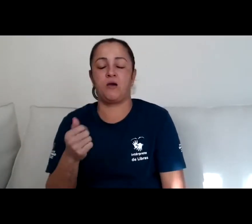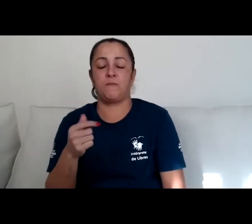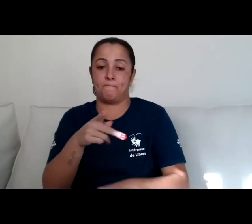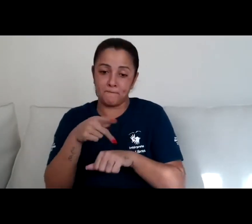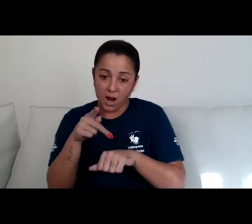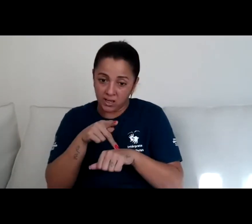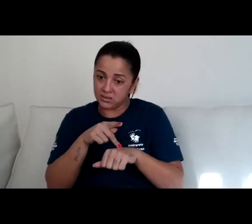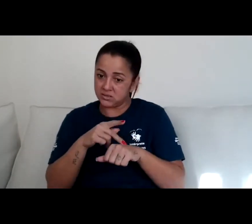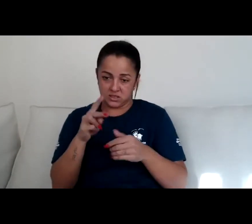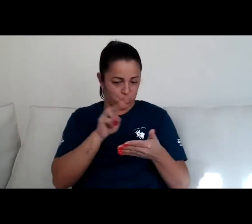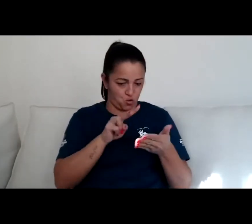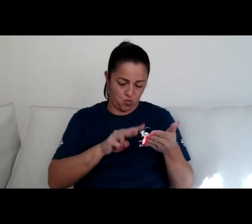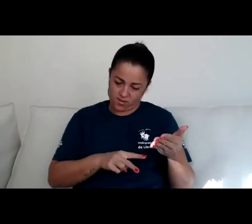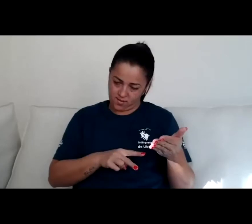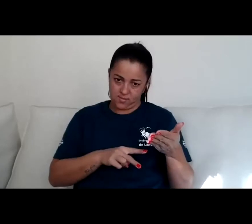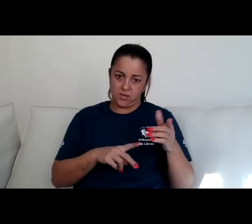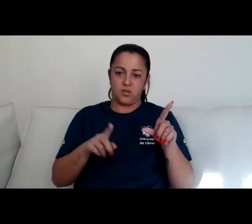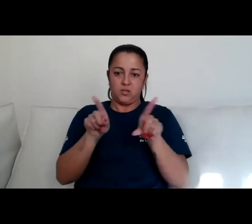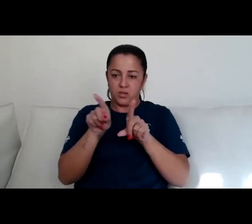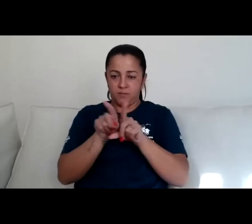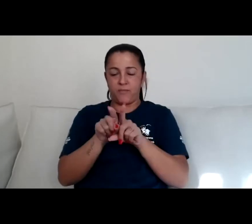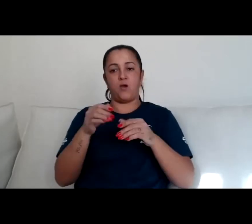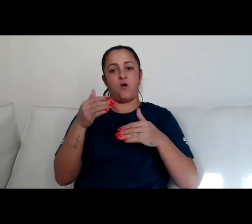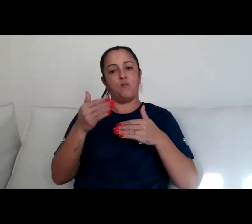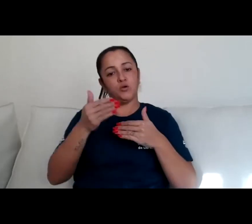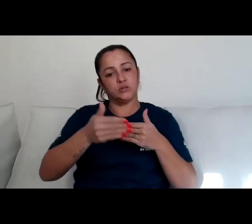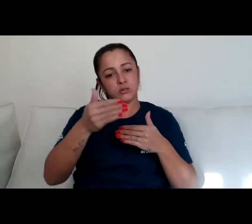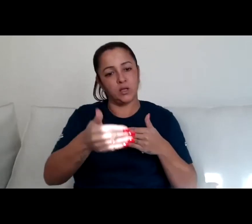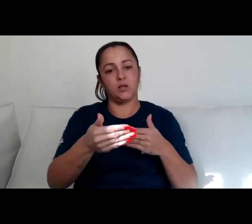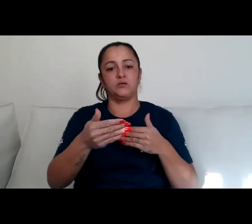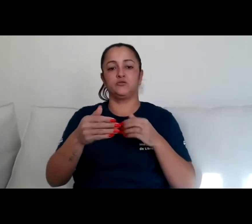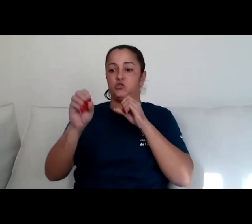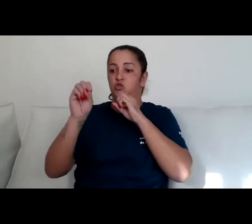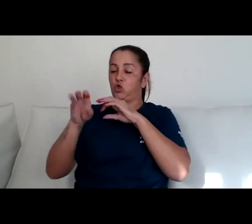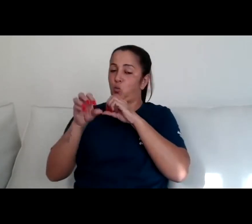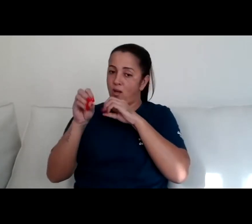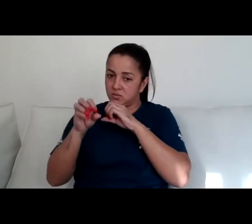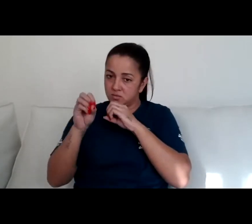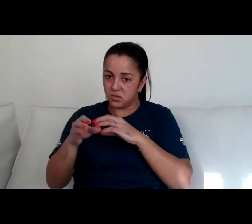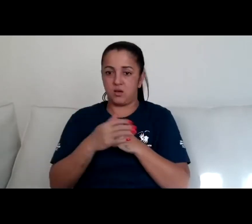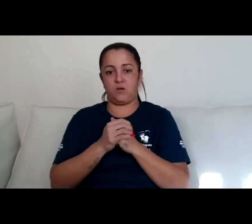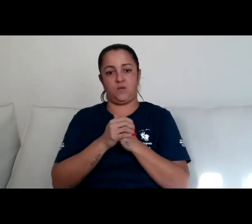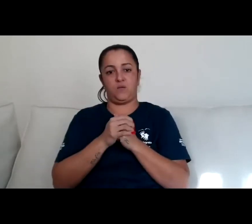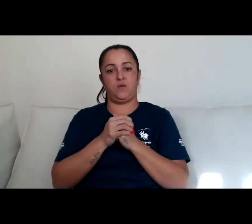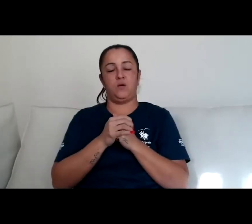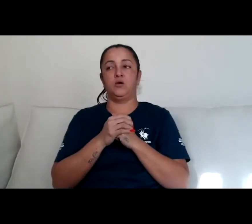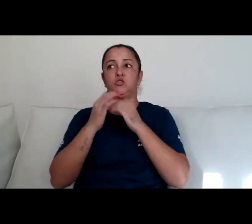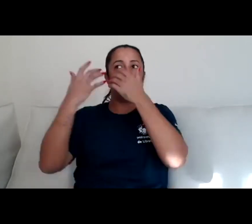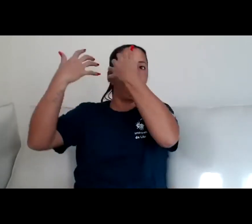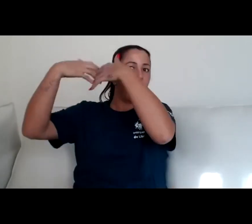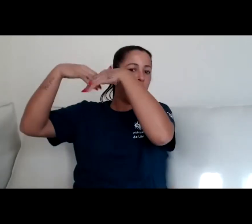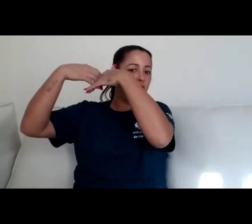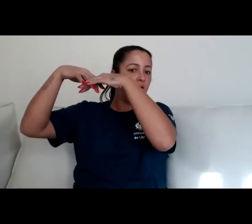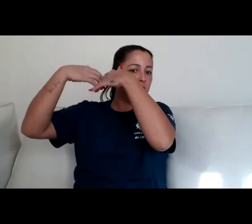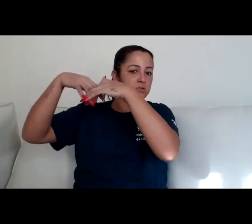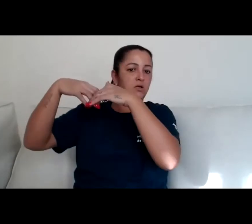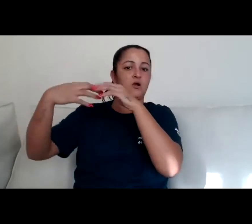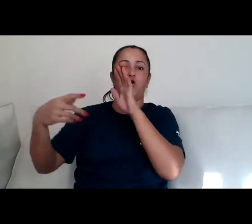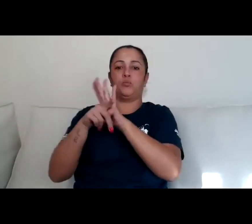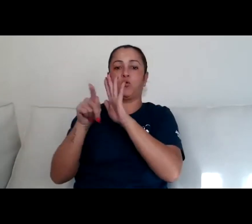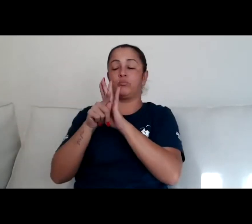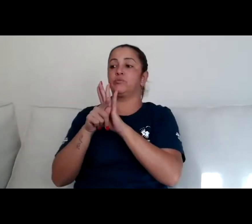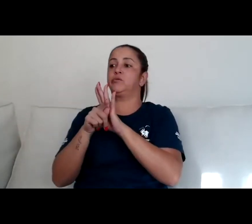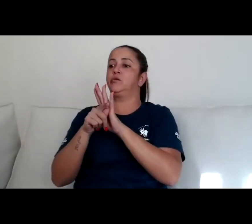num processo de educação e de reflexão